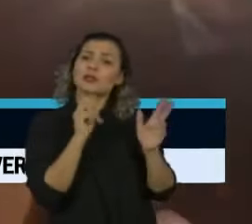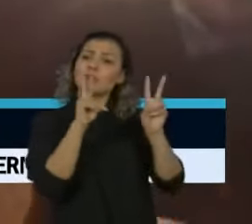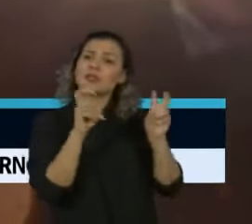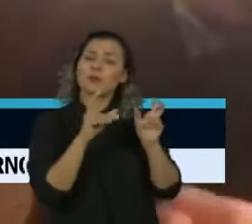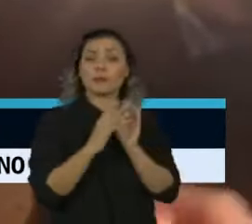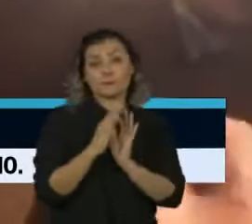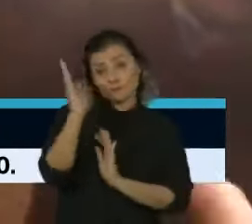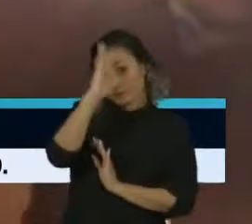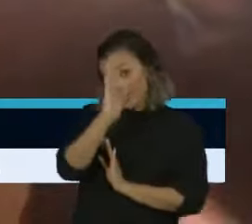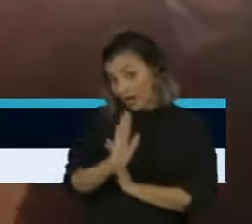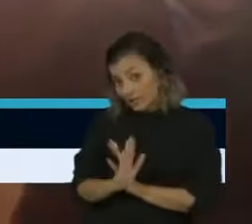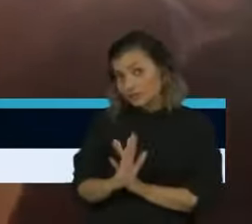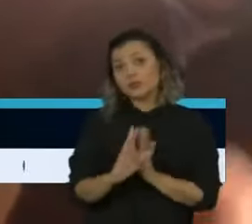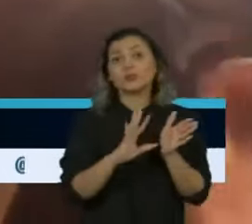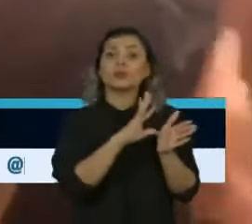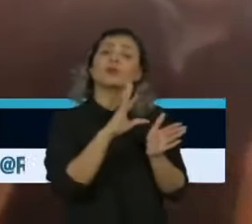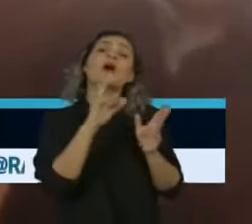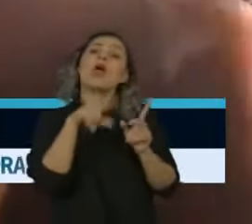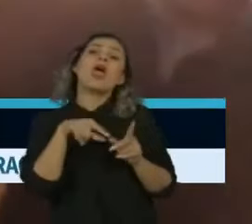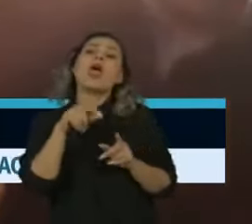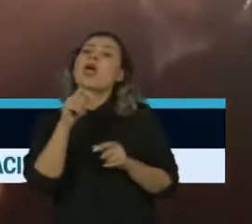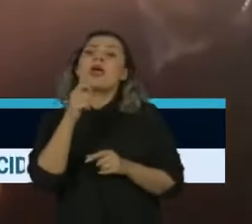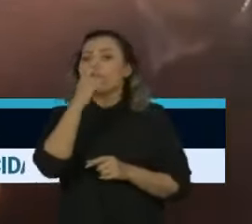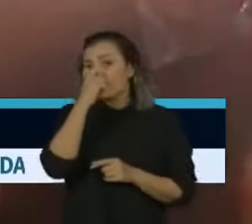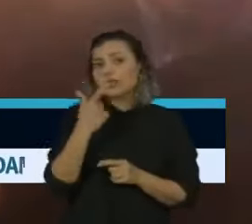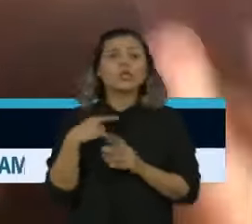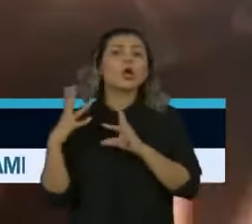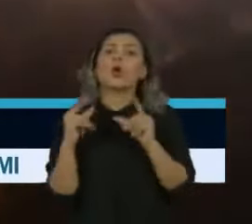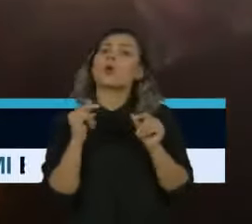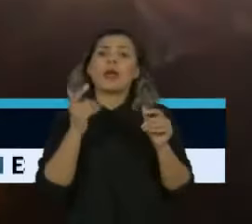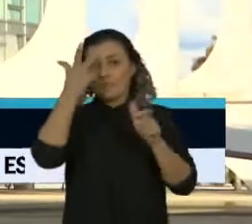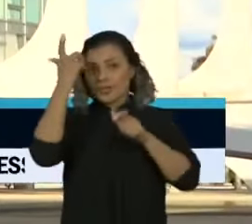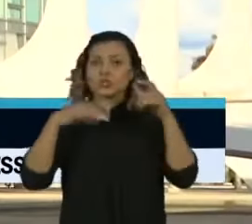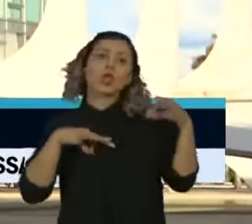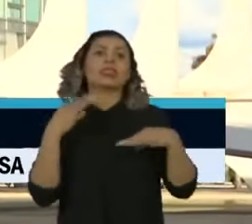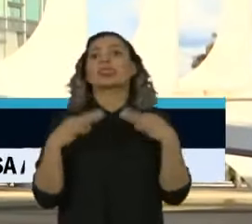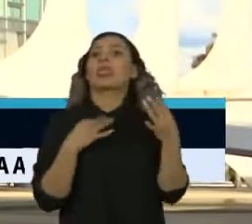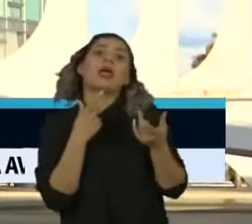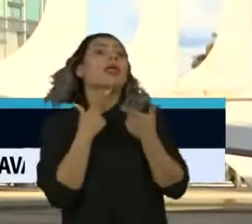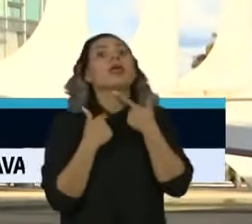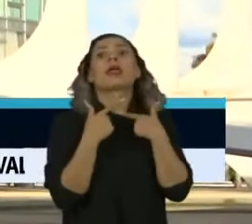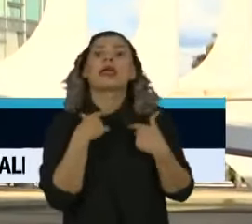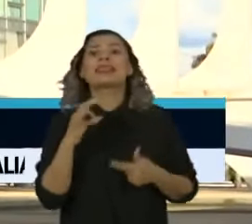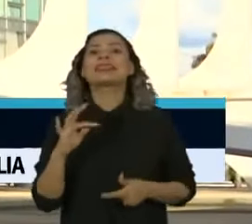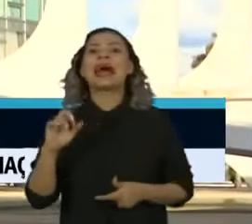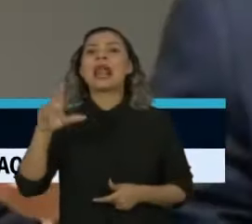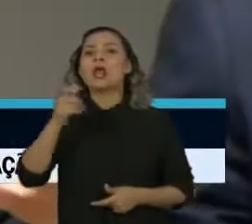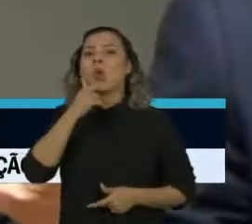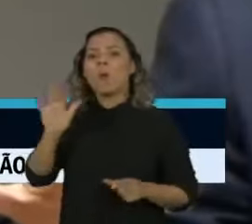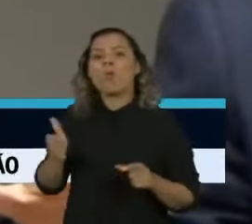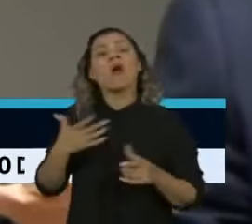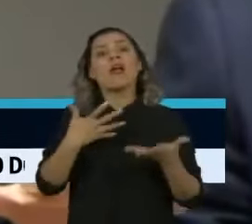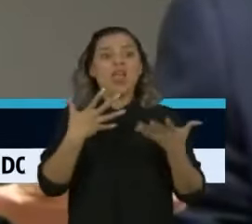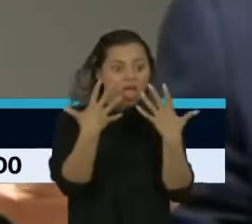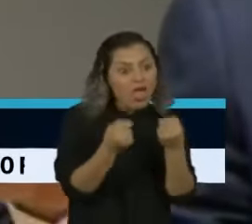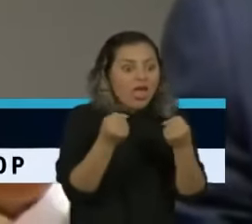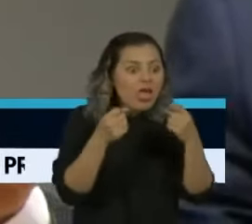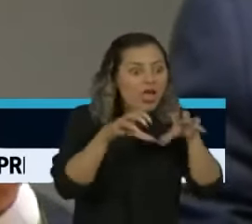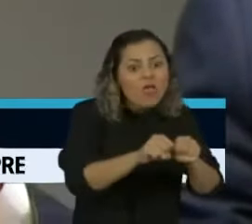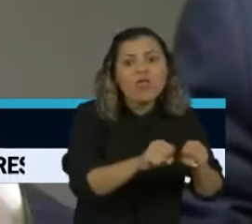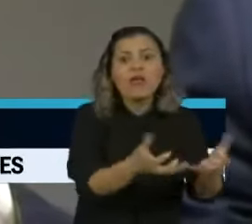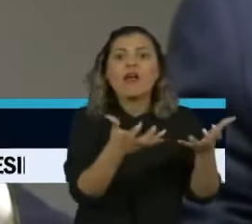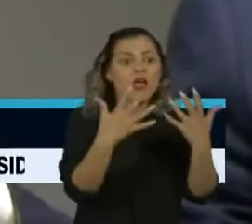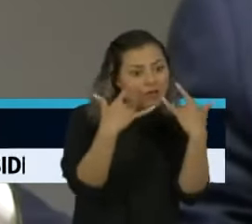O Brasil é uma virgem que todo tarado de fora quer. No primeiro escalão do governo, o ministro da Economia,